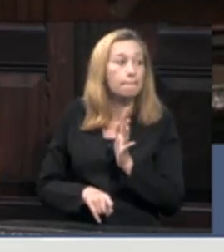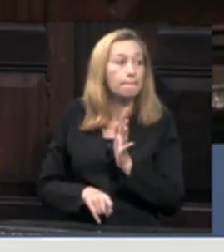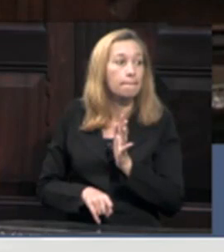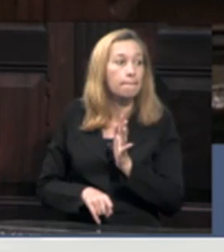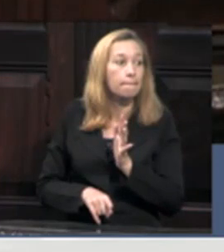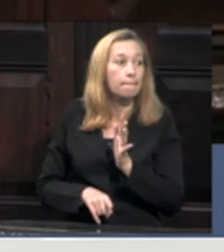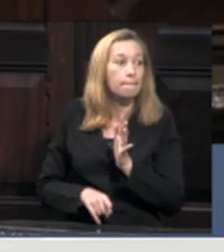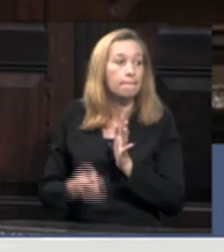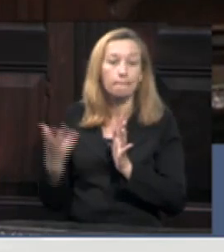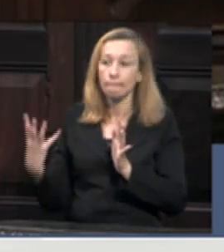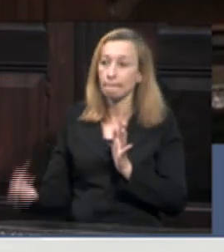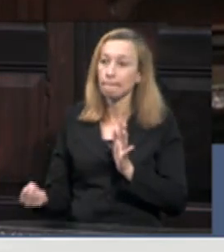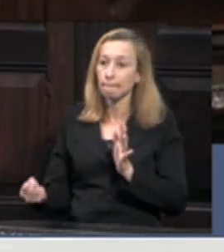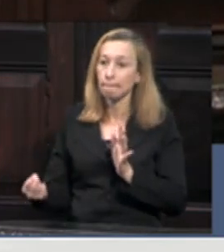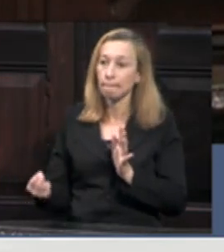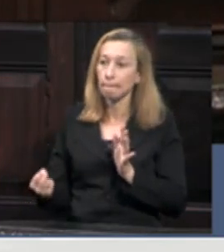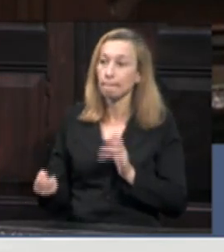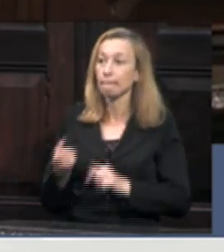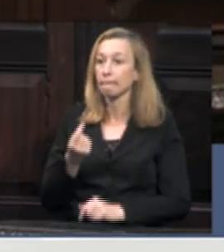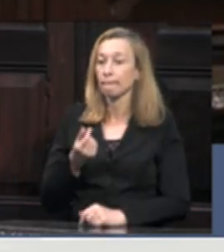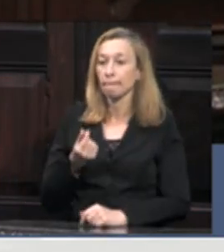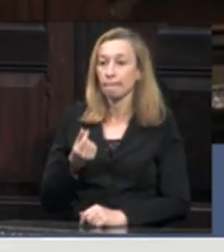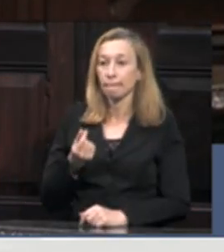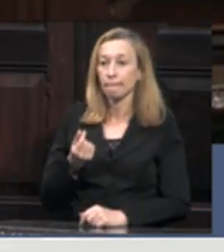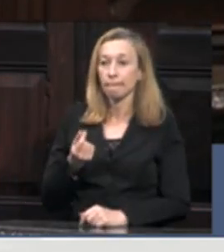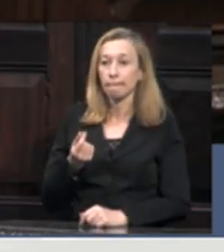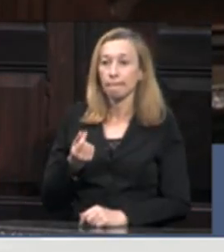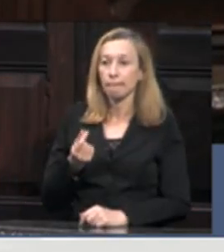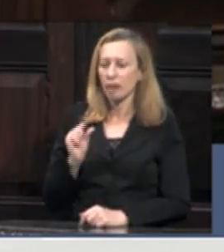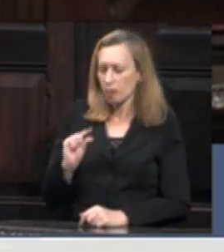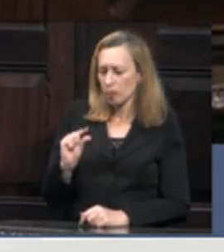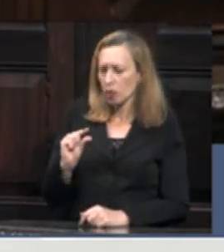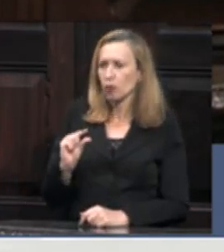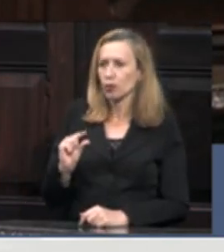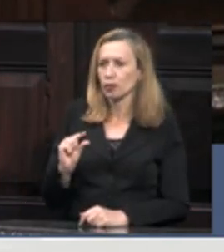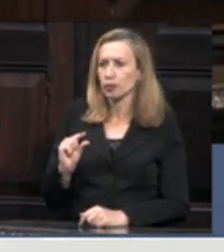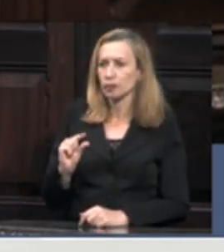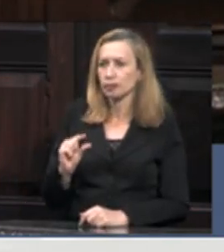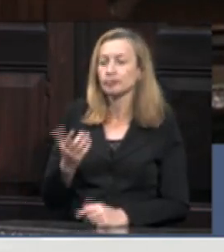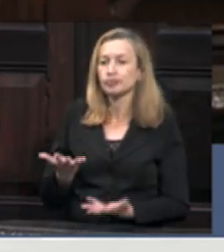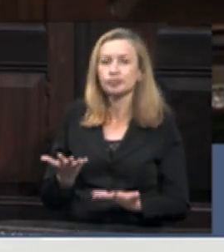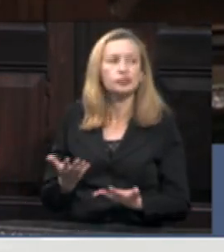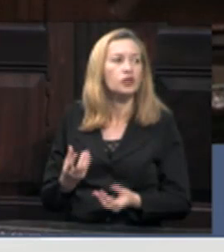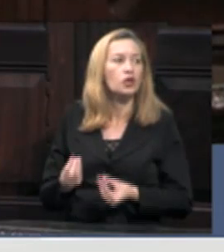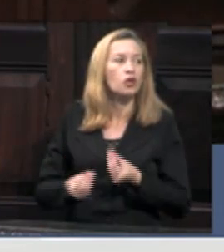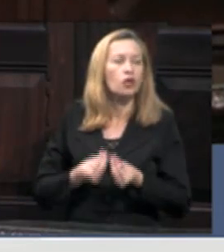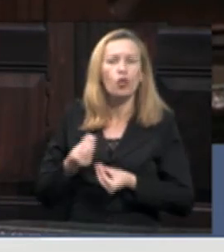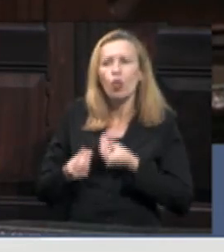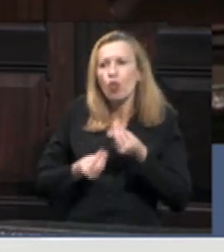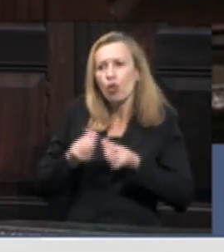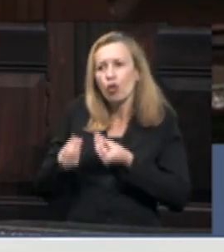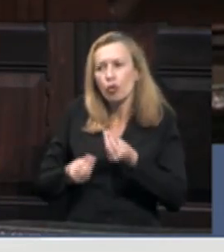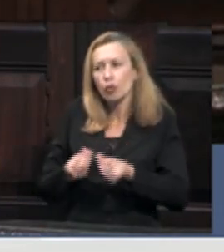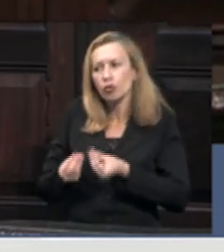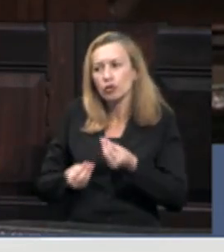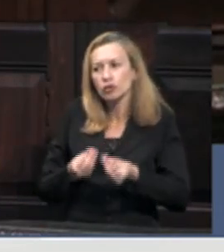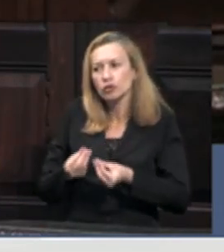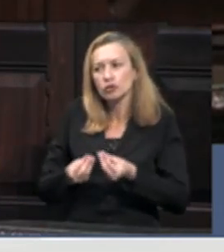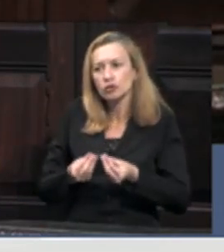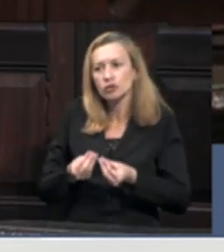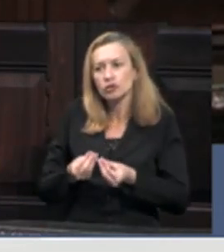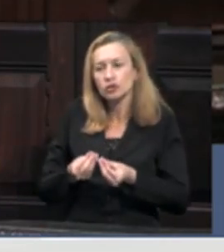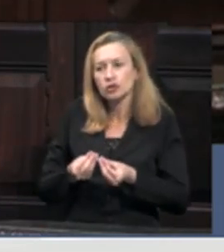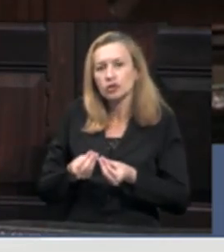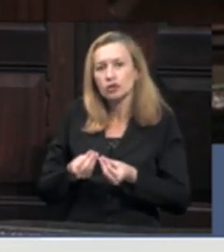de arrecadação de royalties PE, mas uma queda pontual. Como é que ele vai oscilar ao longo